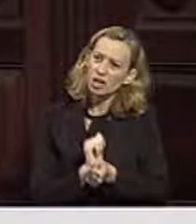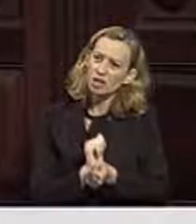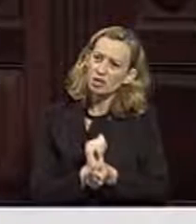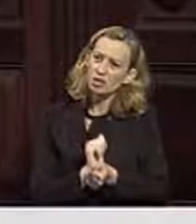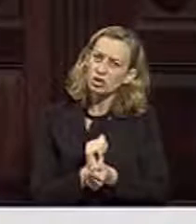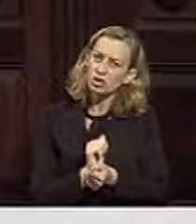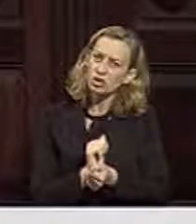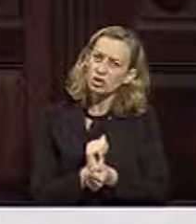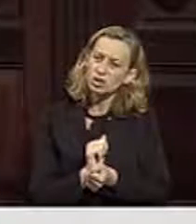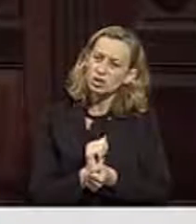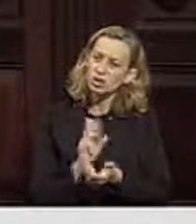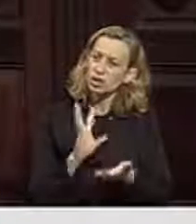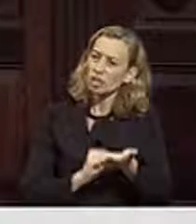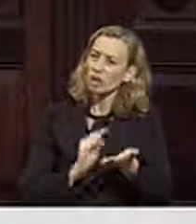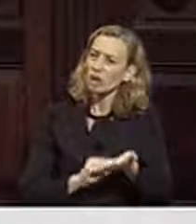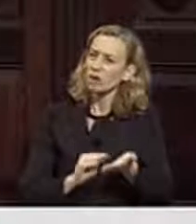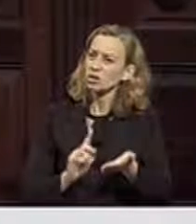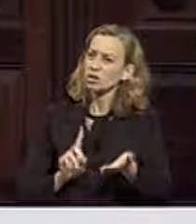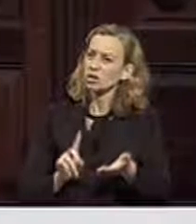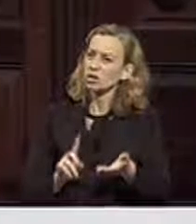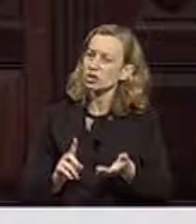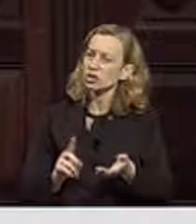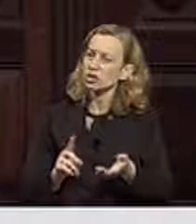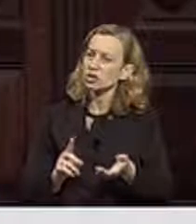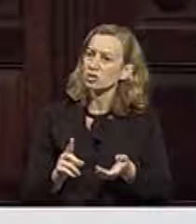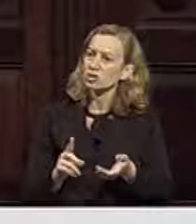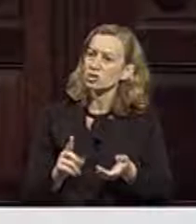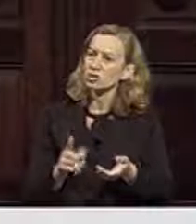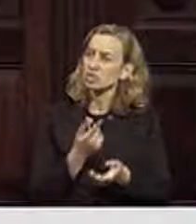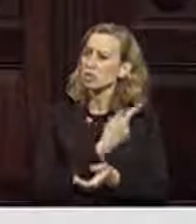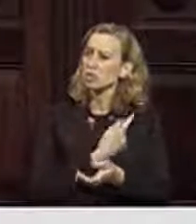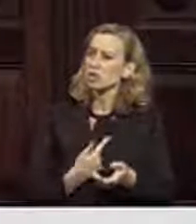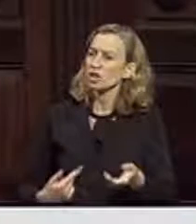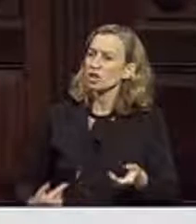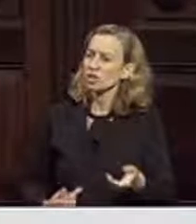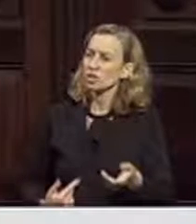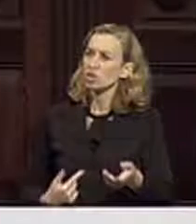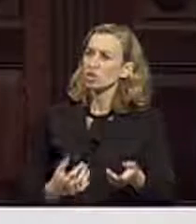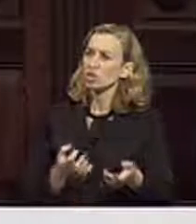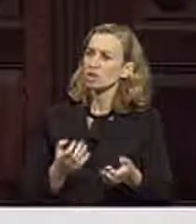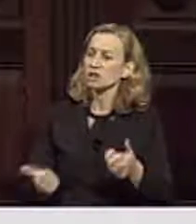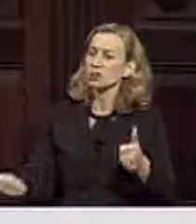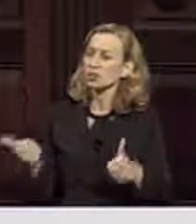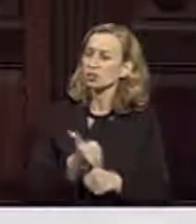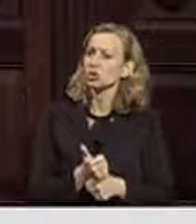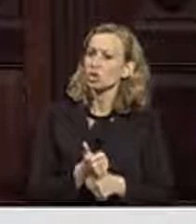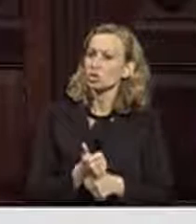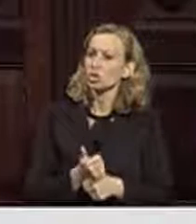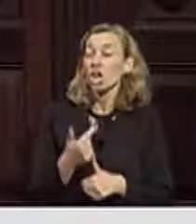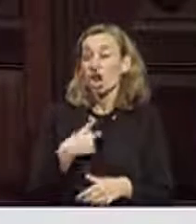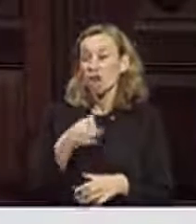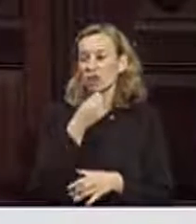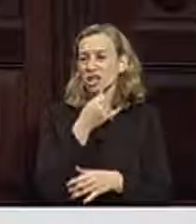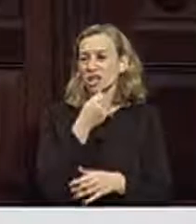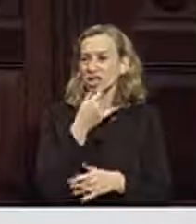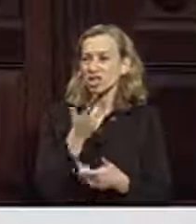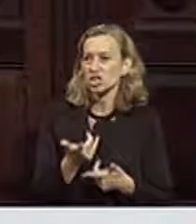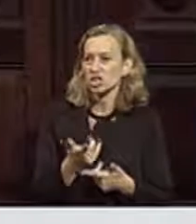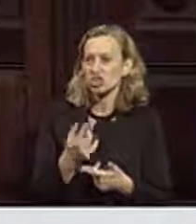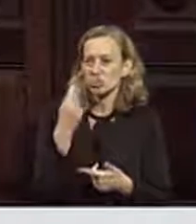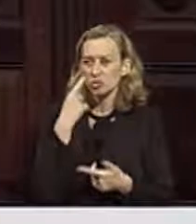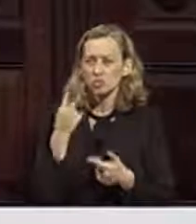governador. Porque eu vou ficar muito triste se a única pauta da eleição for o tema segurança pública, que obviamente